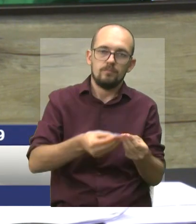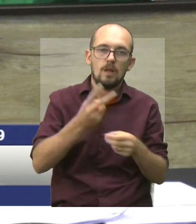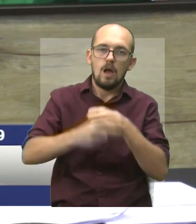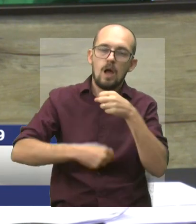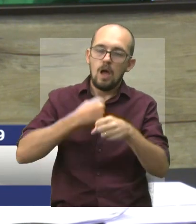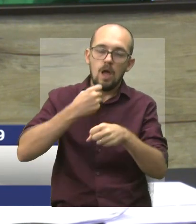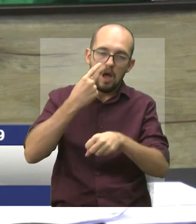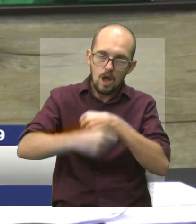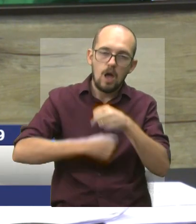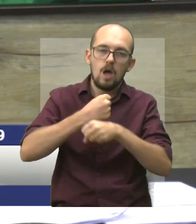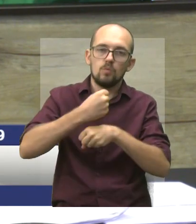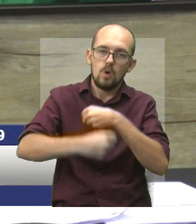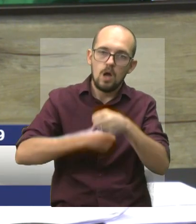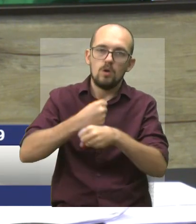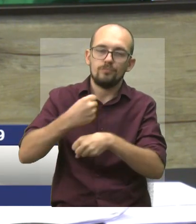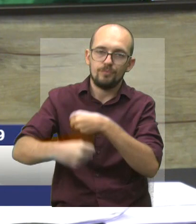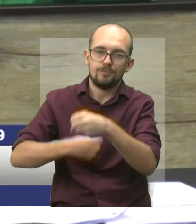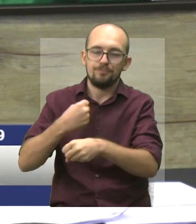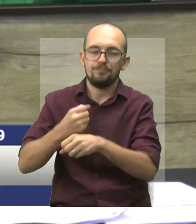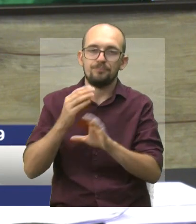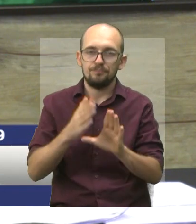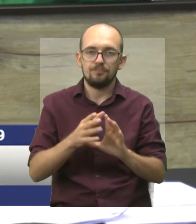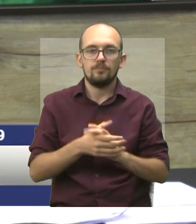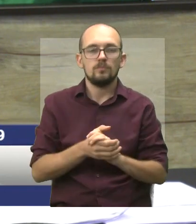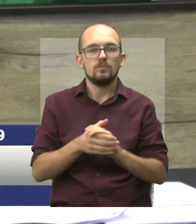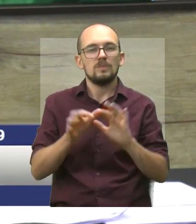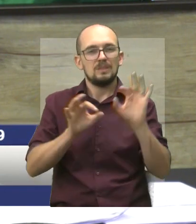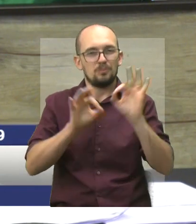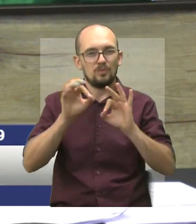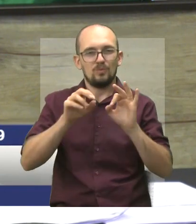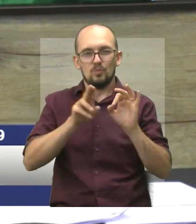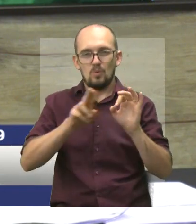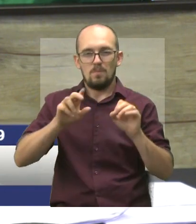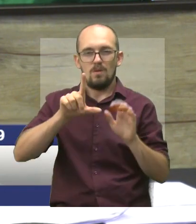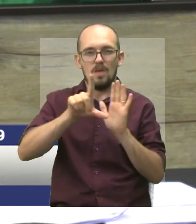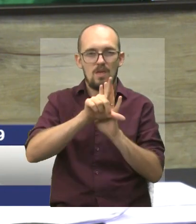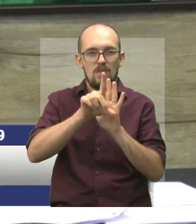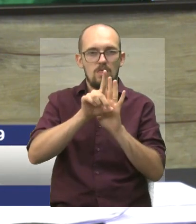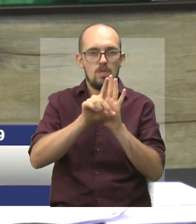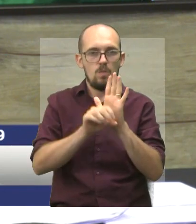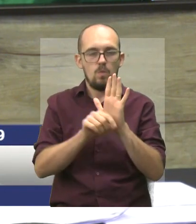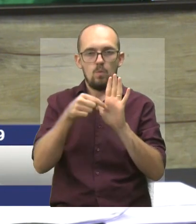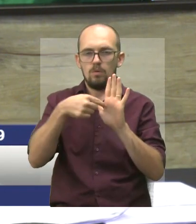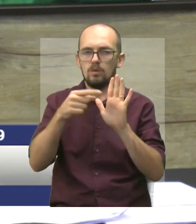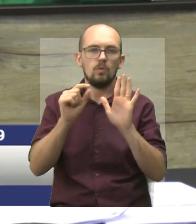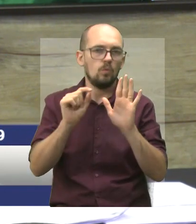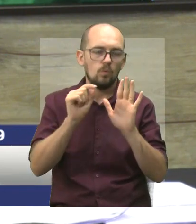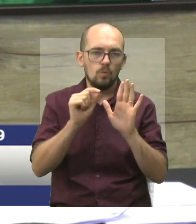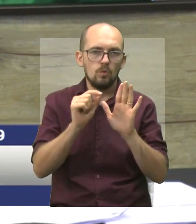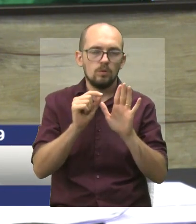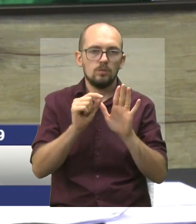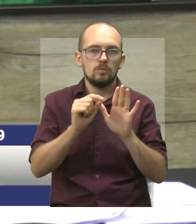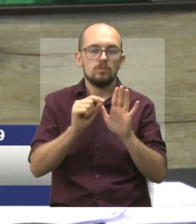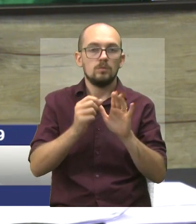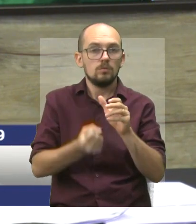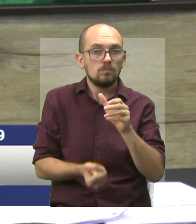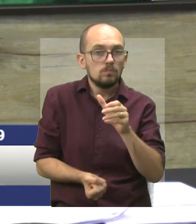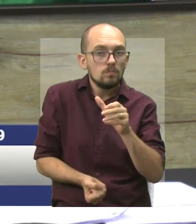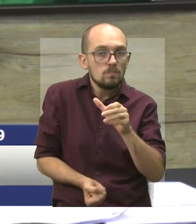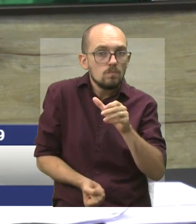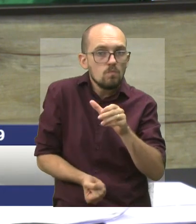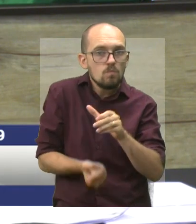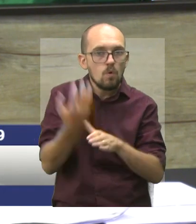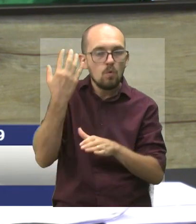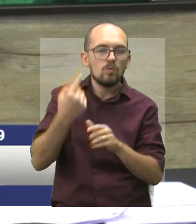Esse projeto de lei, a diretriz orçamentária, ou a LDO, ela foi criada na Constituição